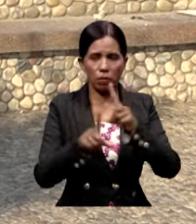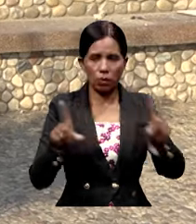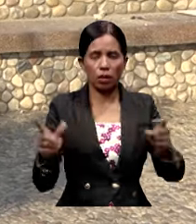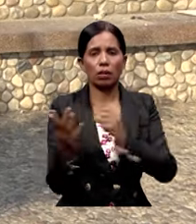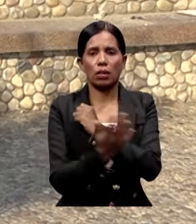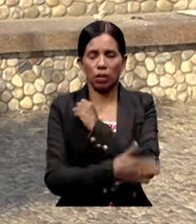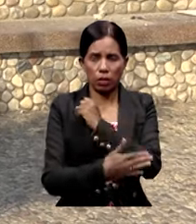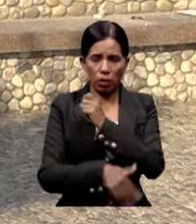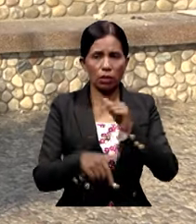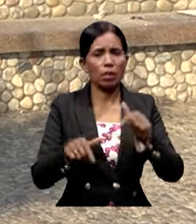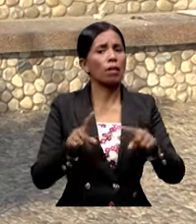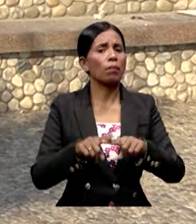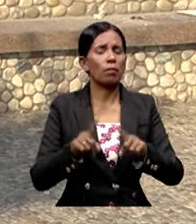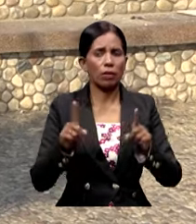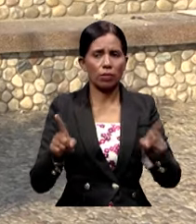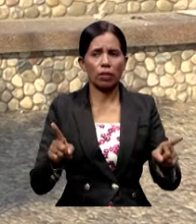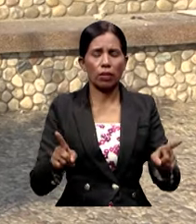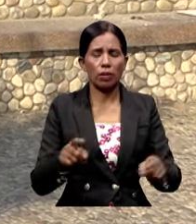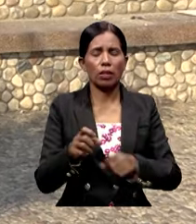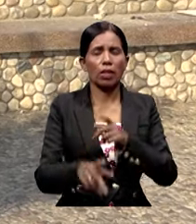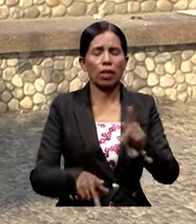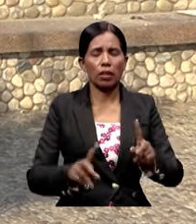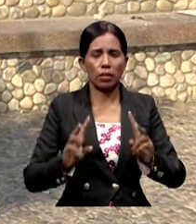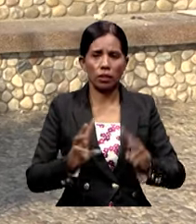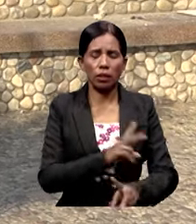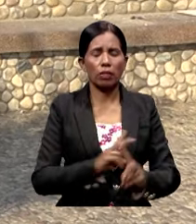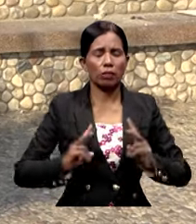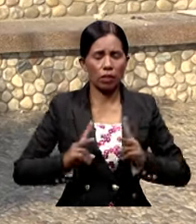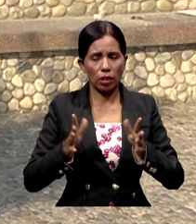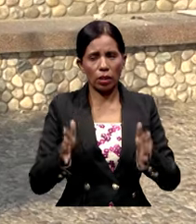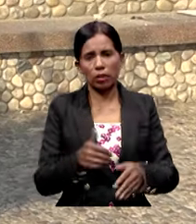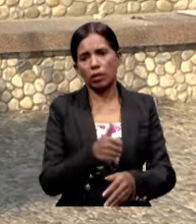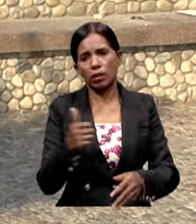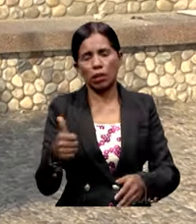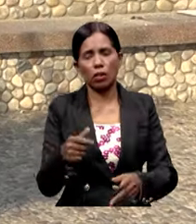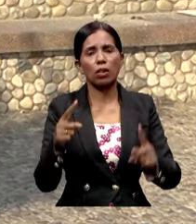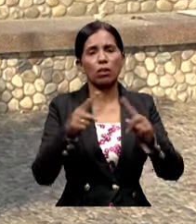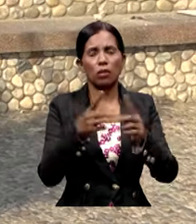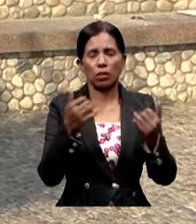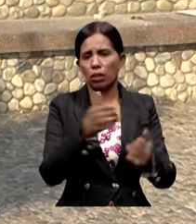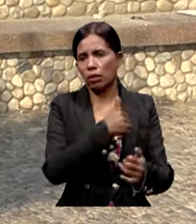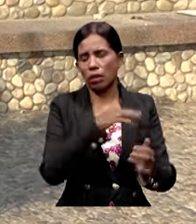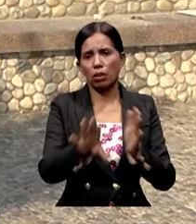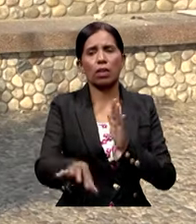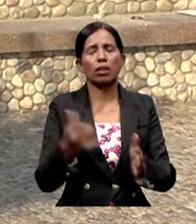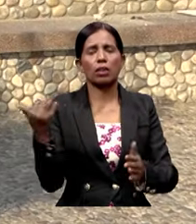irane. Maybe iha heroi no heroi nesir balu, nebe toa agora sira uketan sira nini